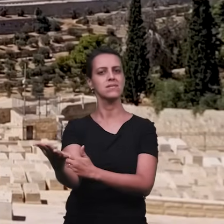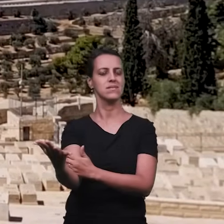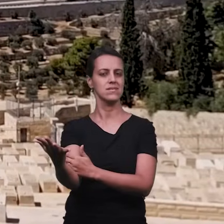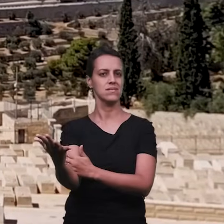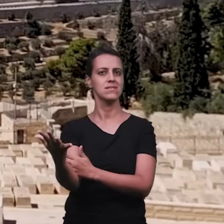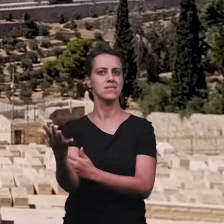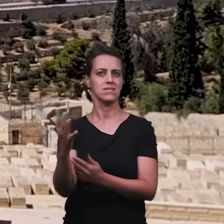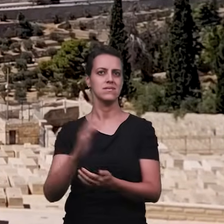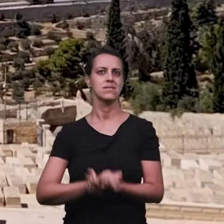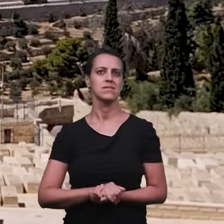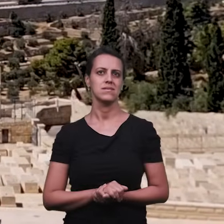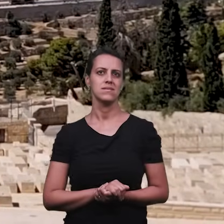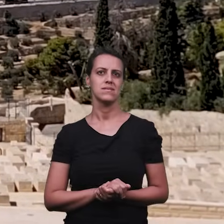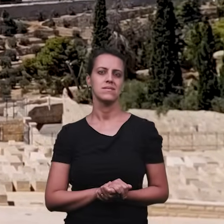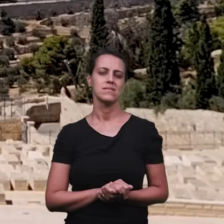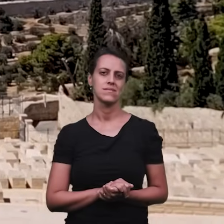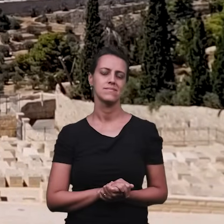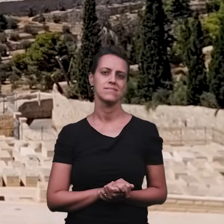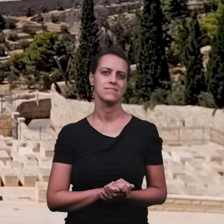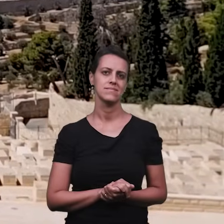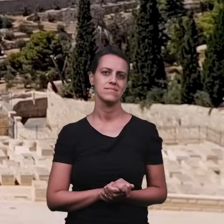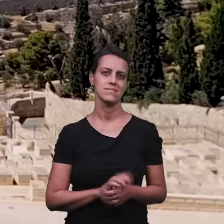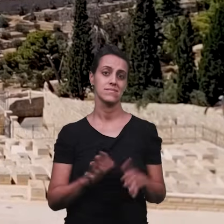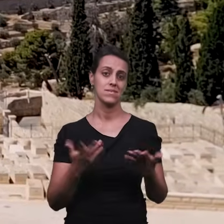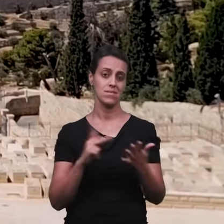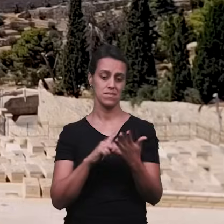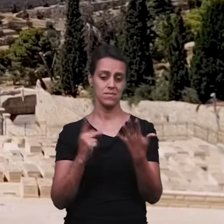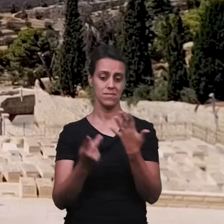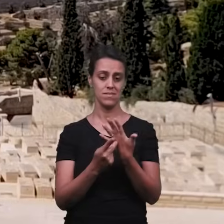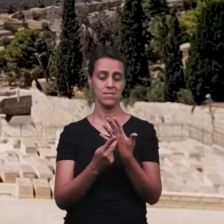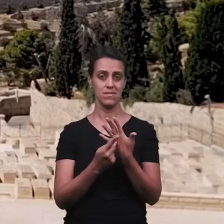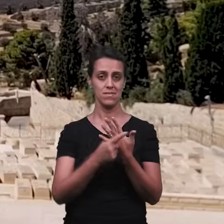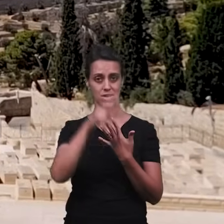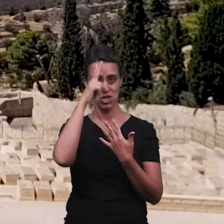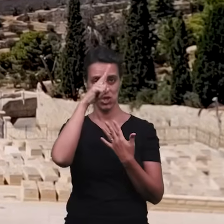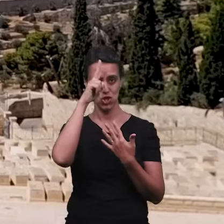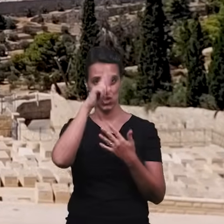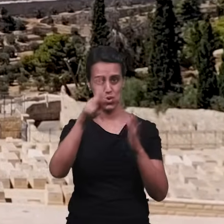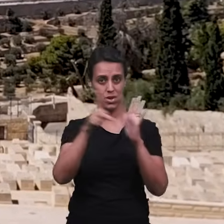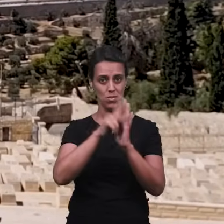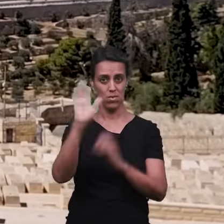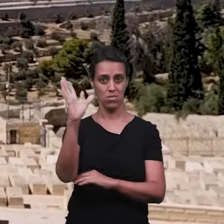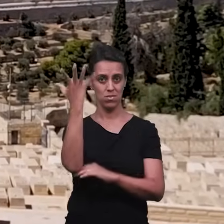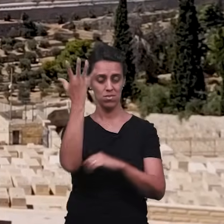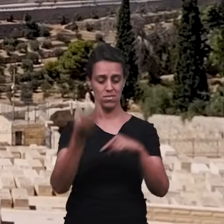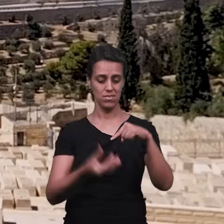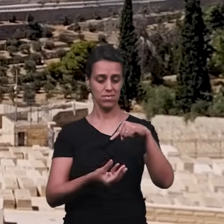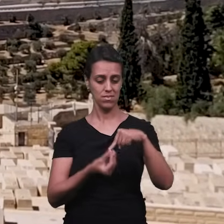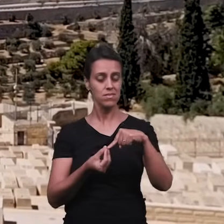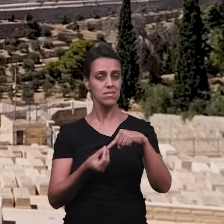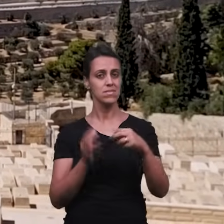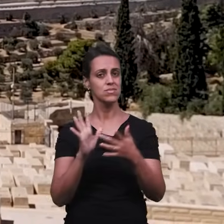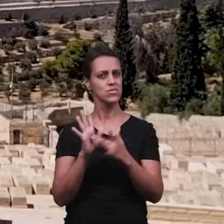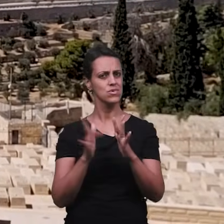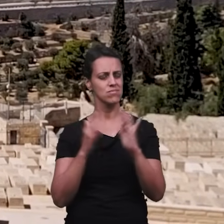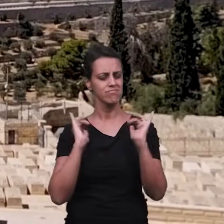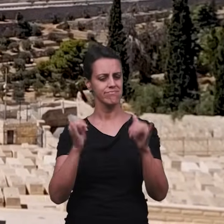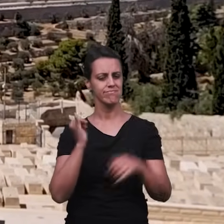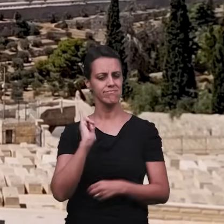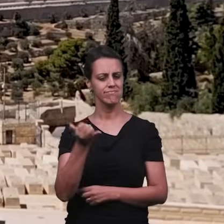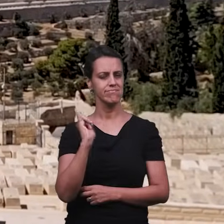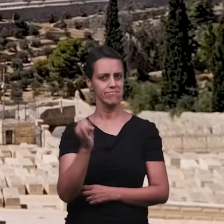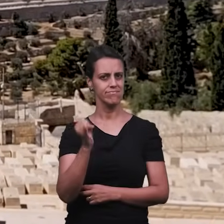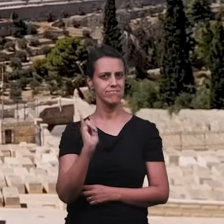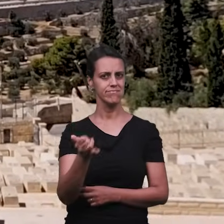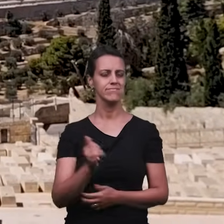mais um detalhe da parábola da figueira, contada pelo próprio Senhor Jesus nesta